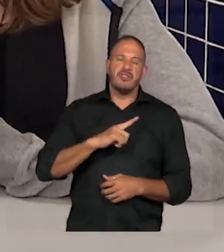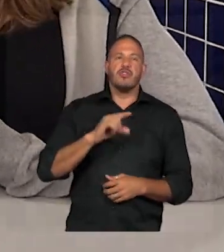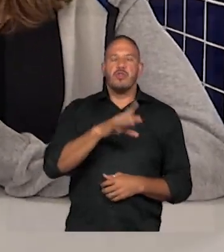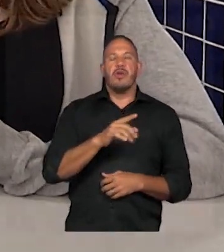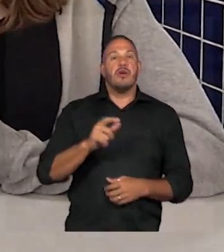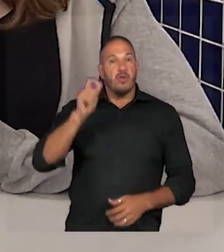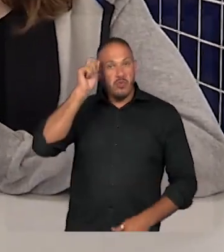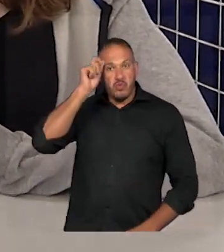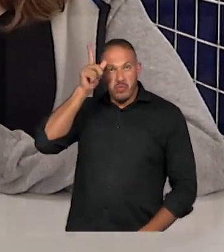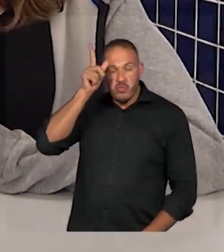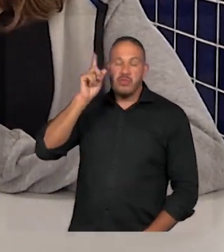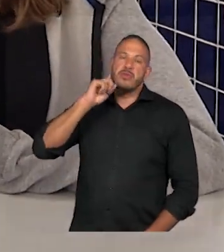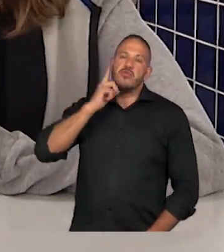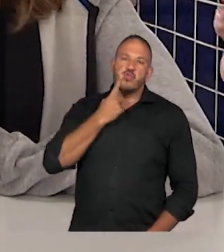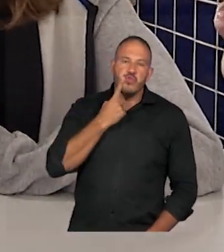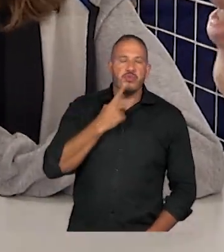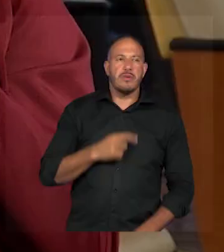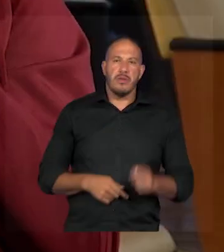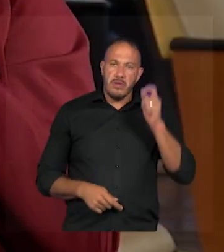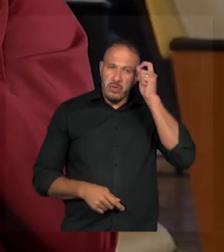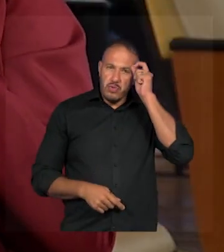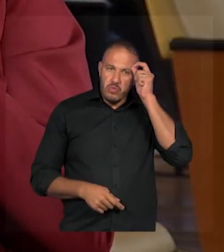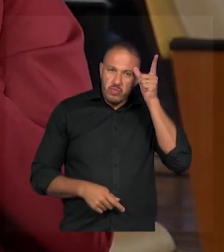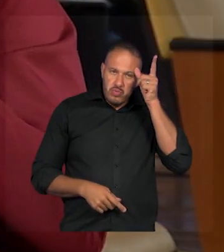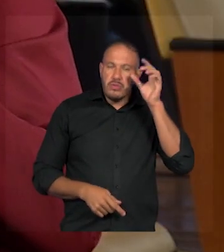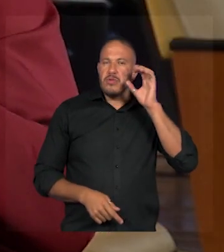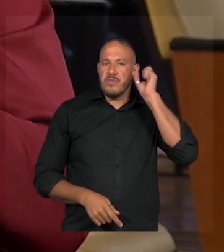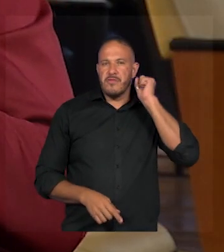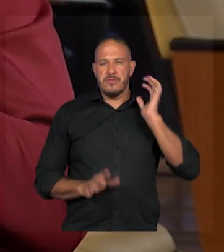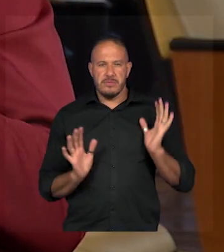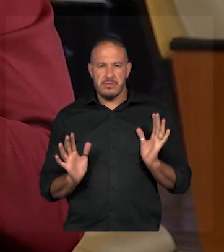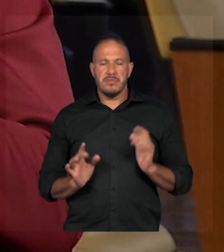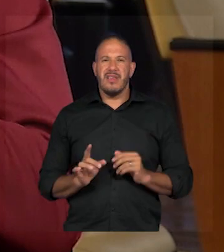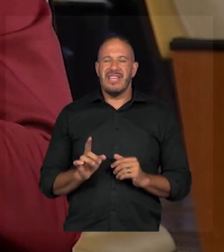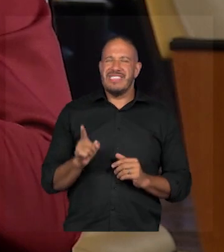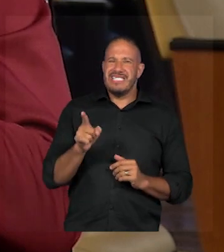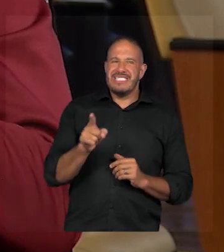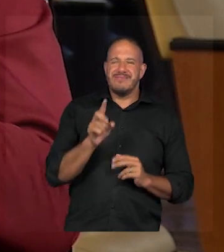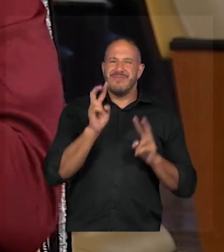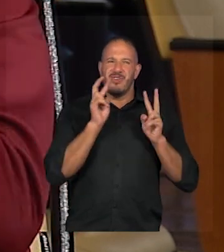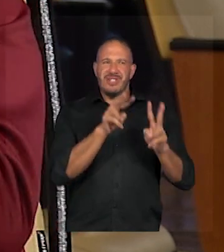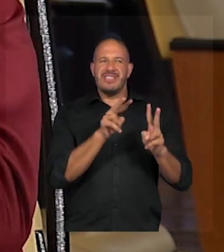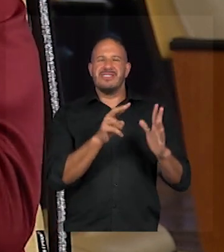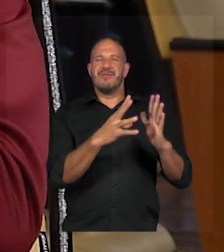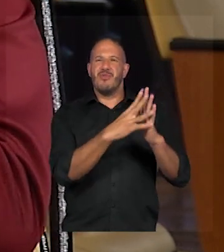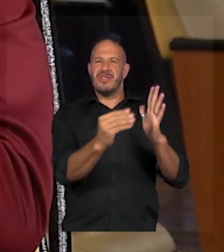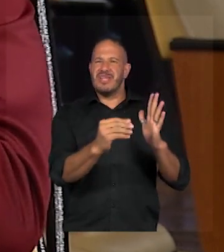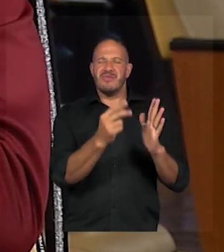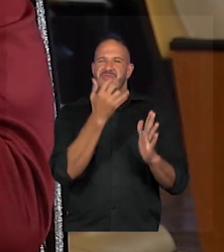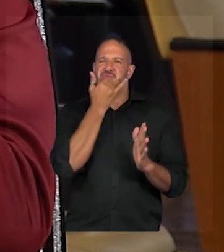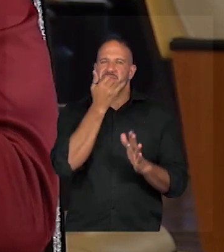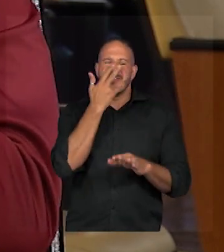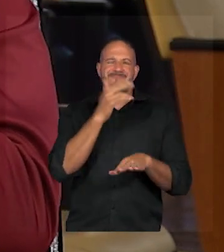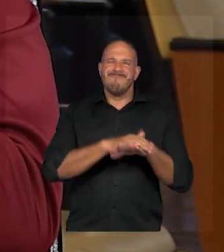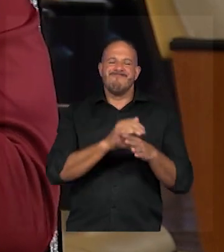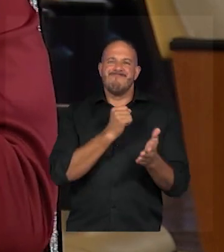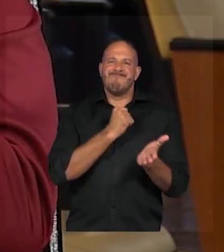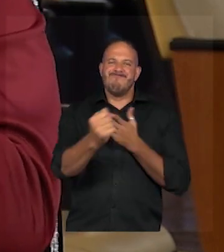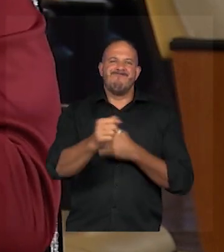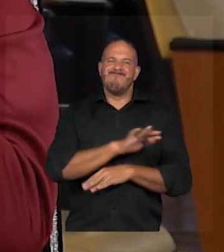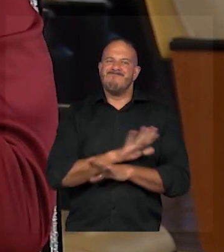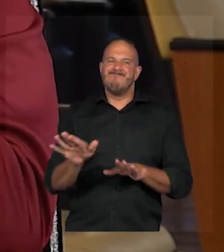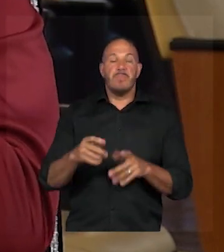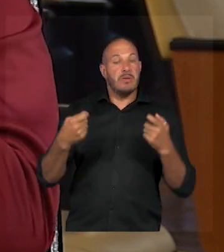cultura surda e cultura ouvinte. E esse modelo, para nós, é ultrapassado. O que nós precisamos é